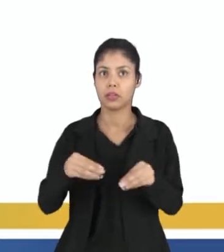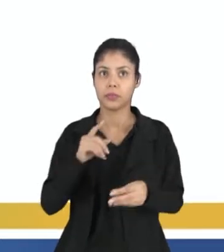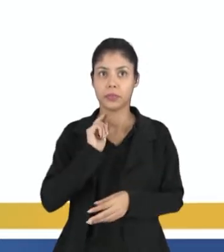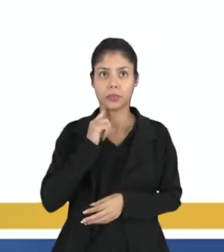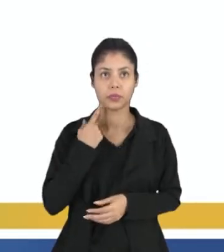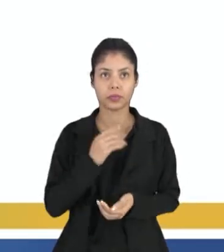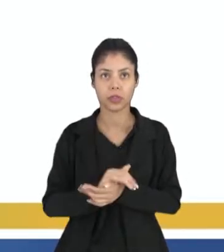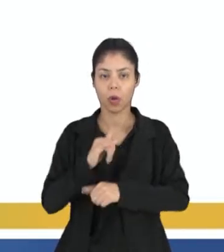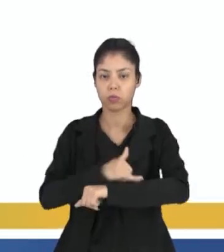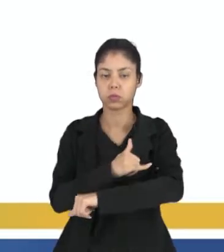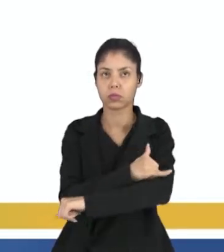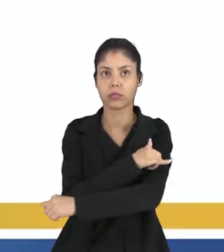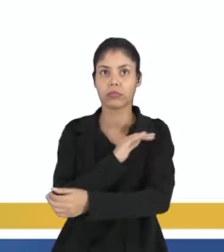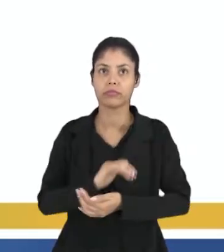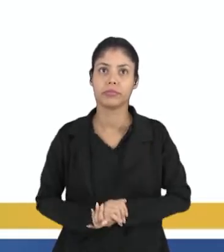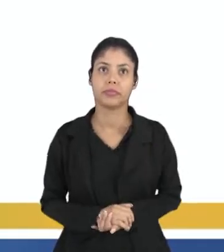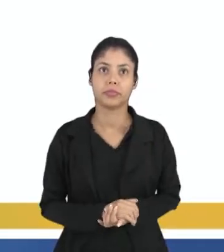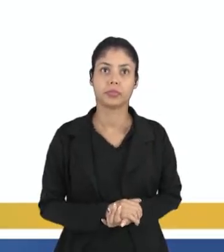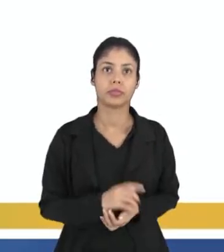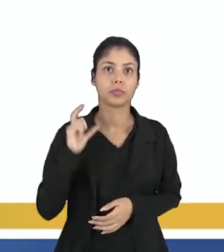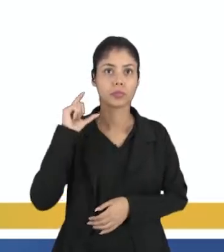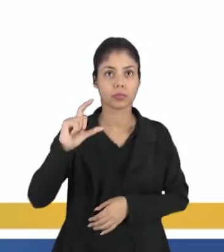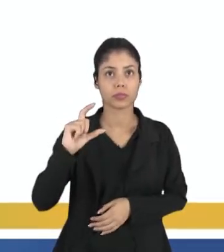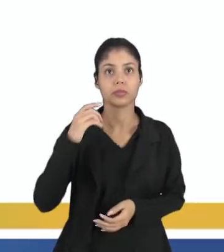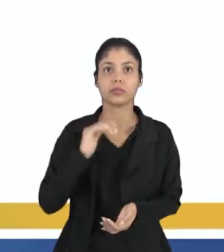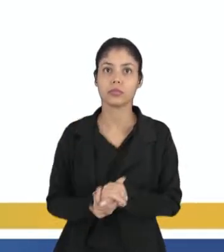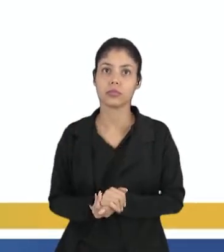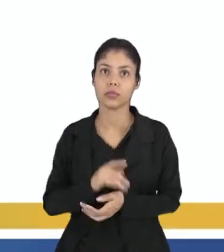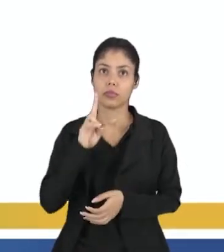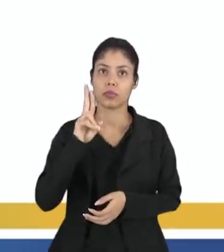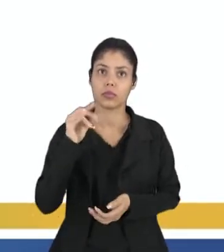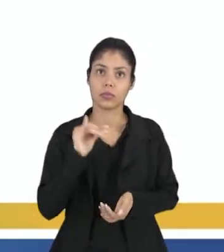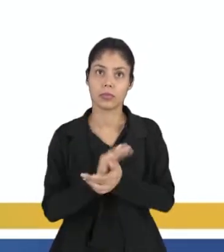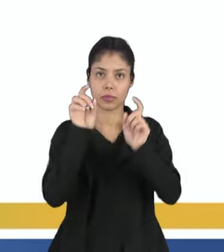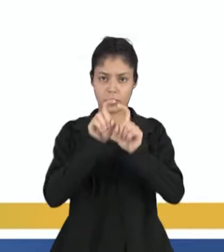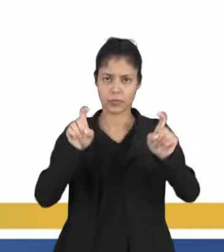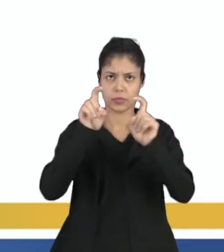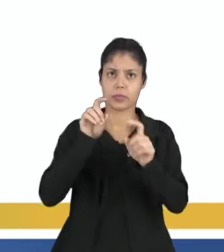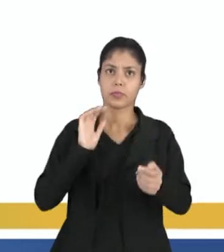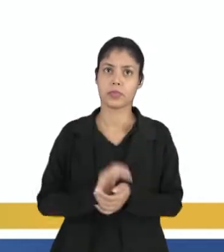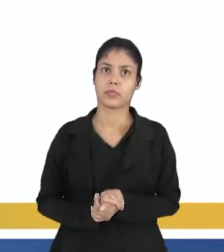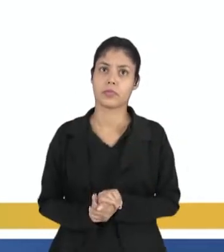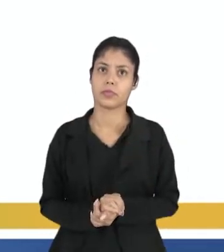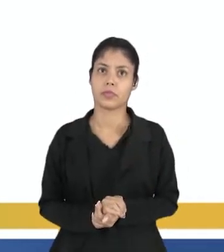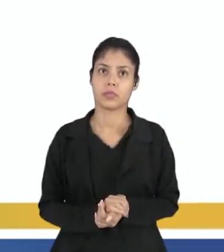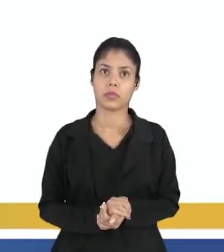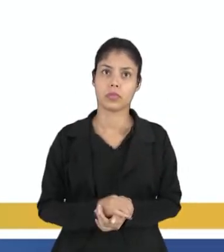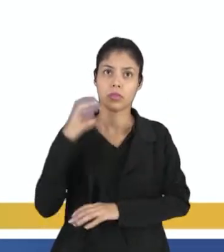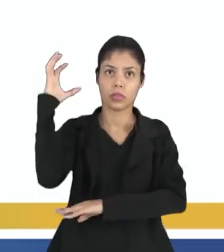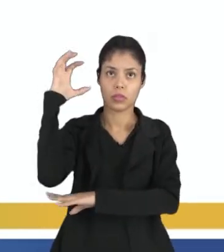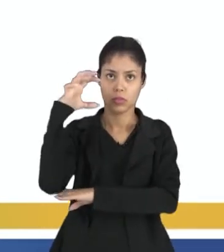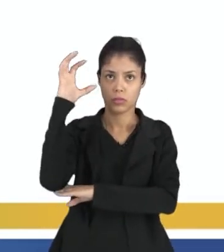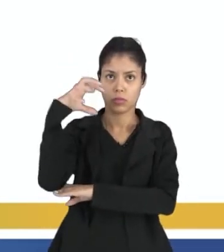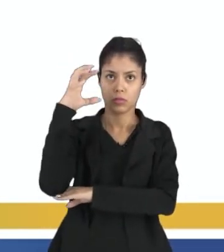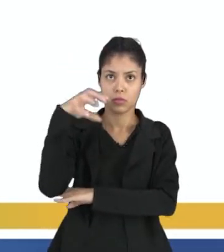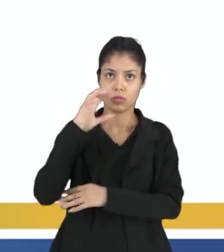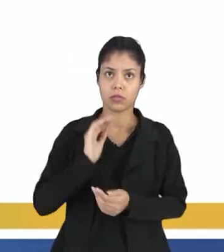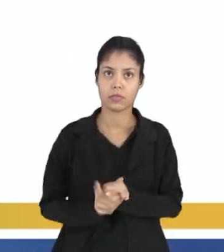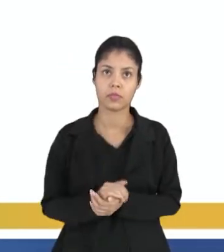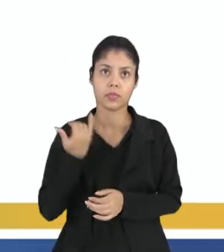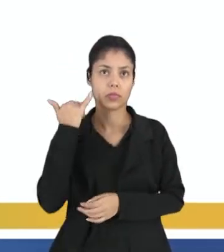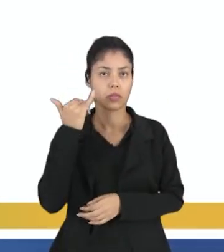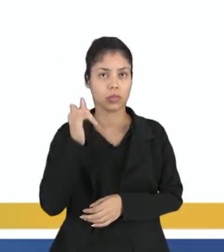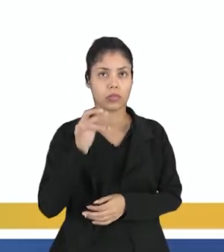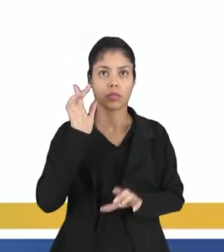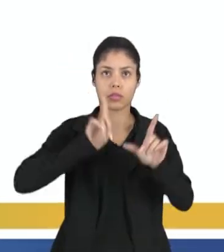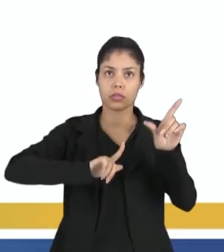de gordura. E eletrônicos, pilhas, baterias, aparelhos elétricos, chuveiro,